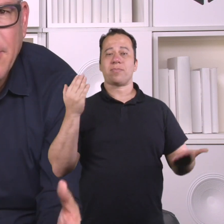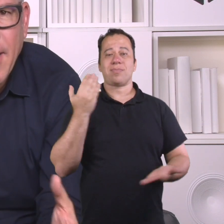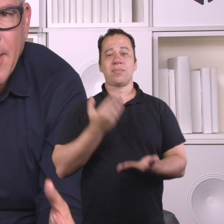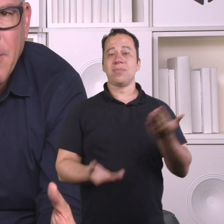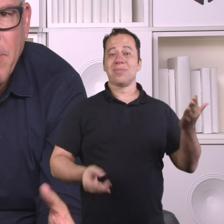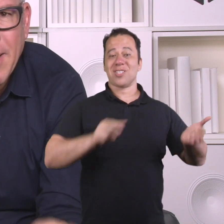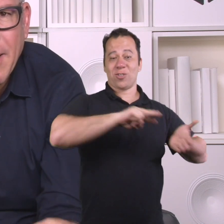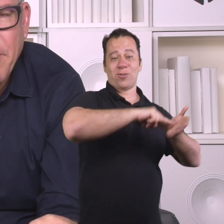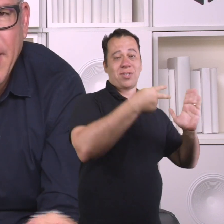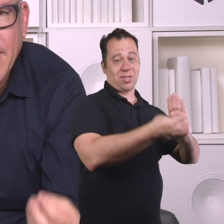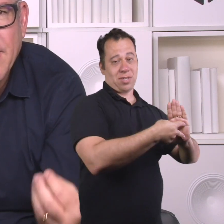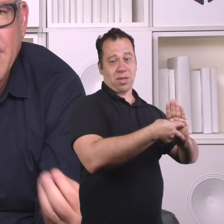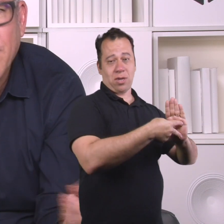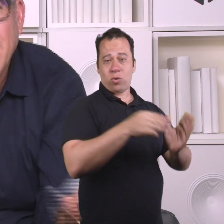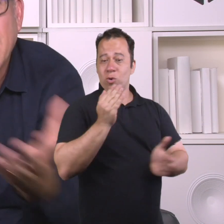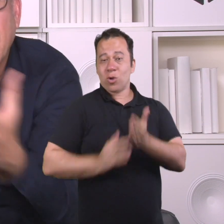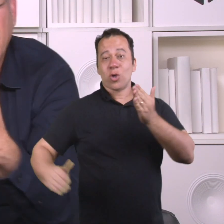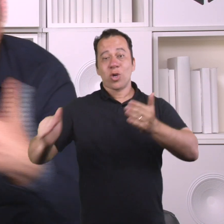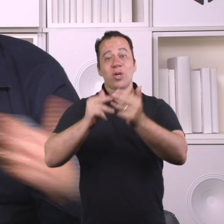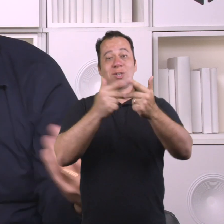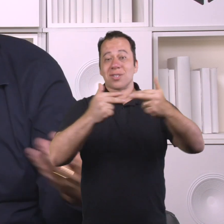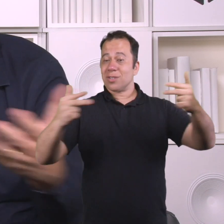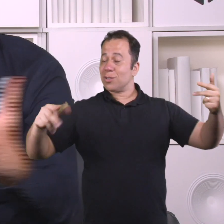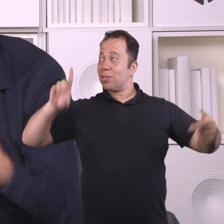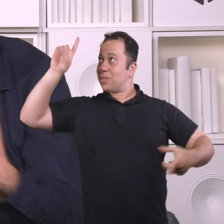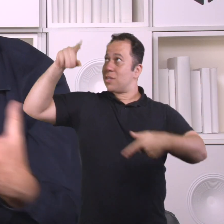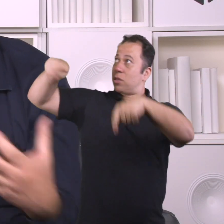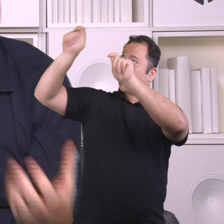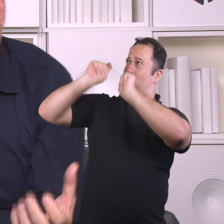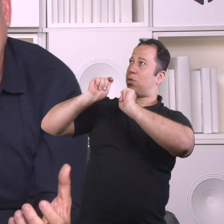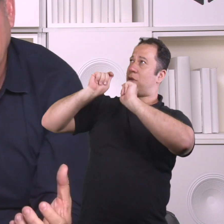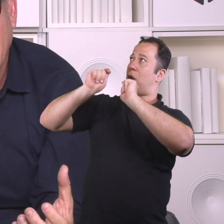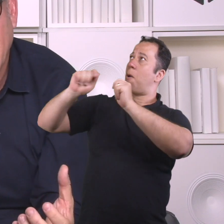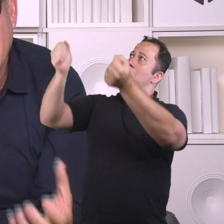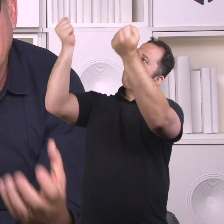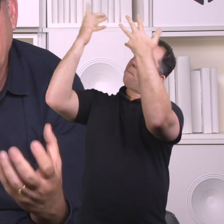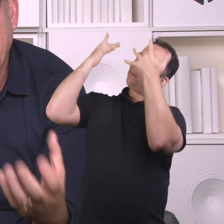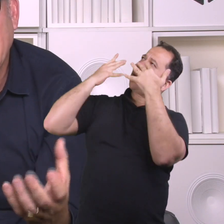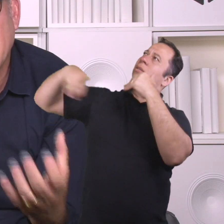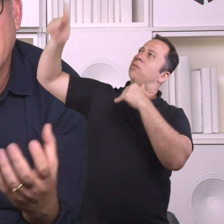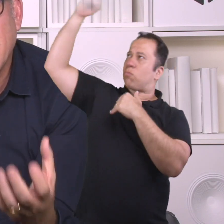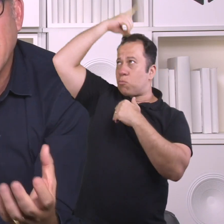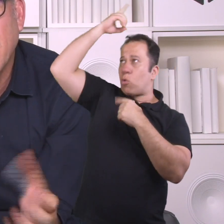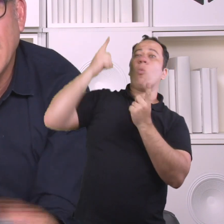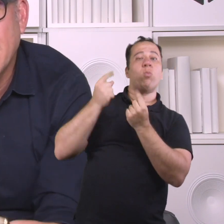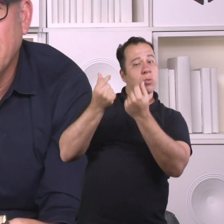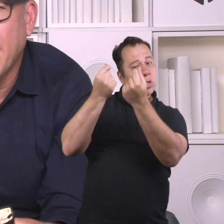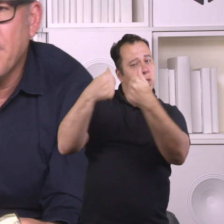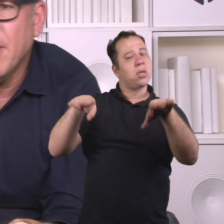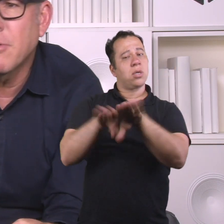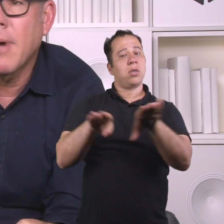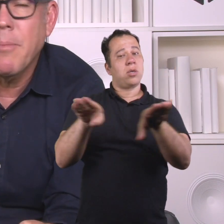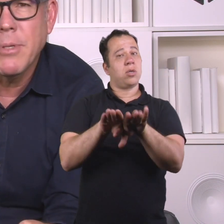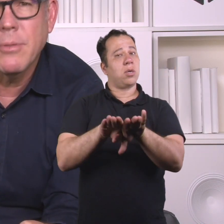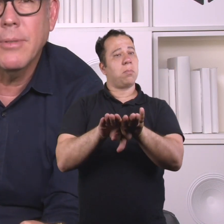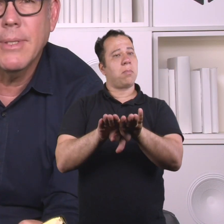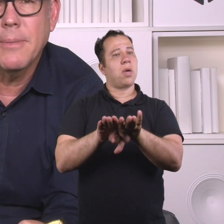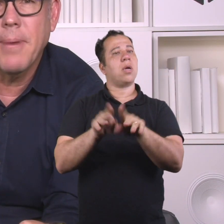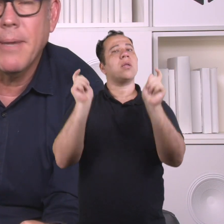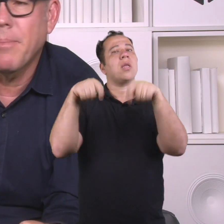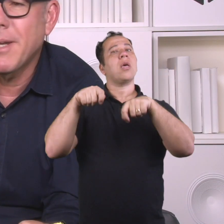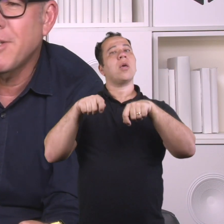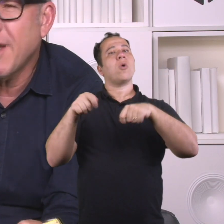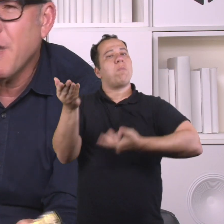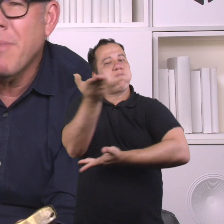elas estão aí para que estejam em circulação. Elas estão aí para que estejam em circulação para abençoar